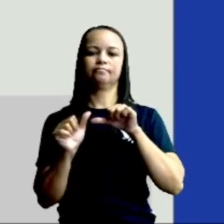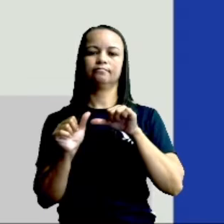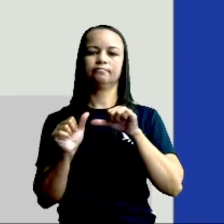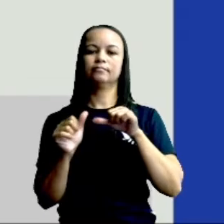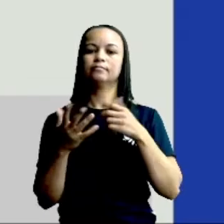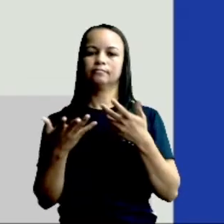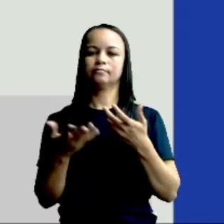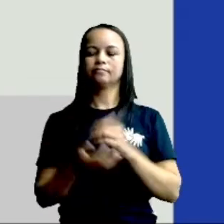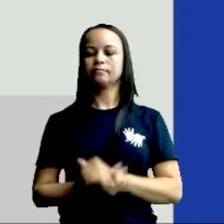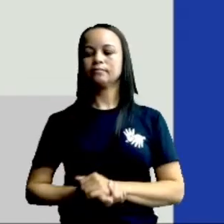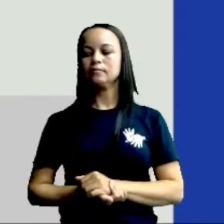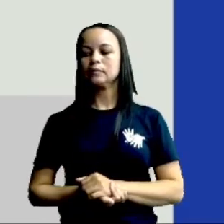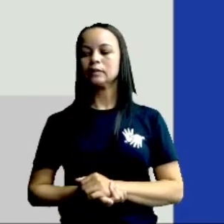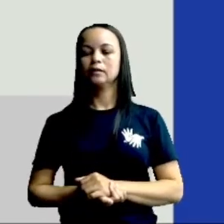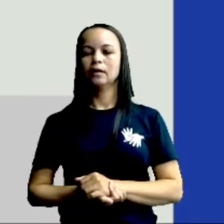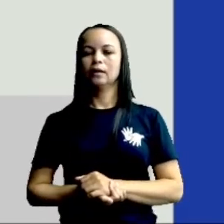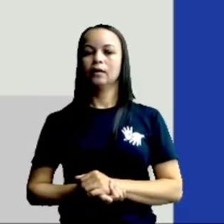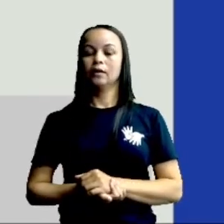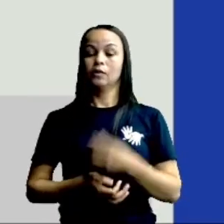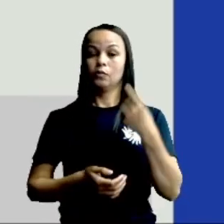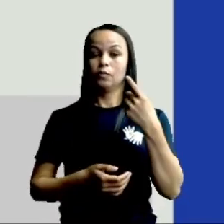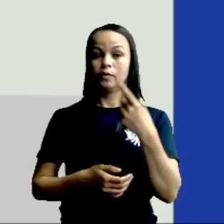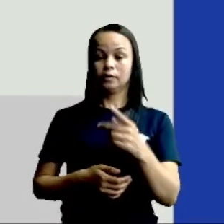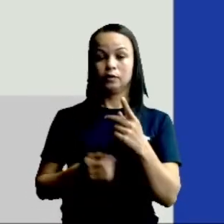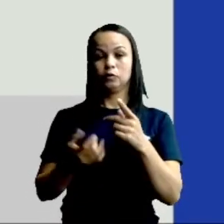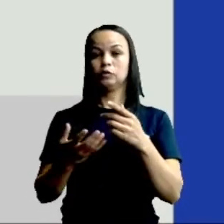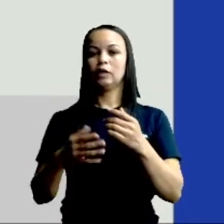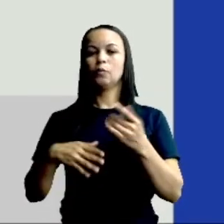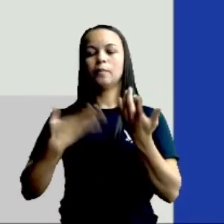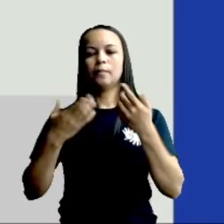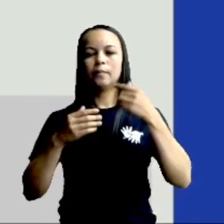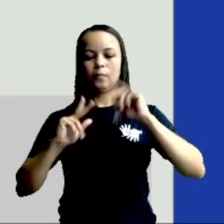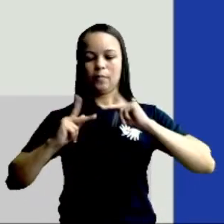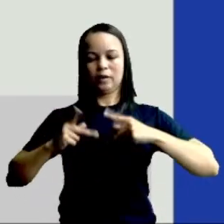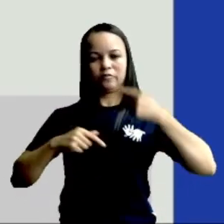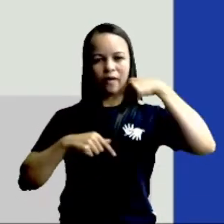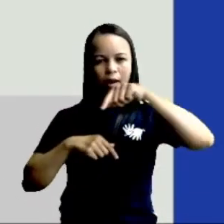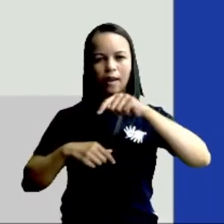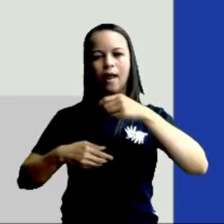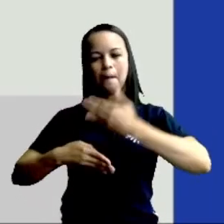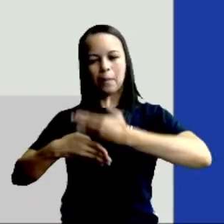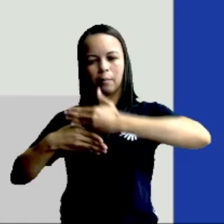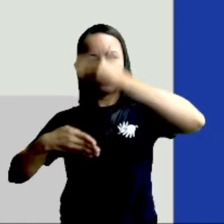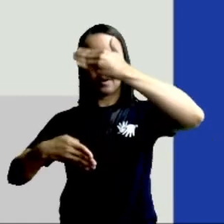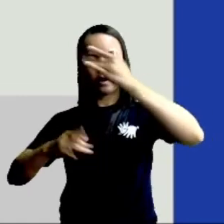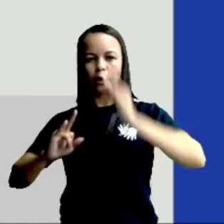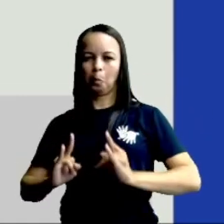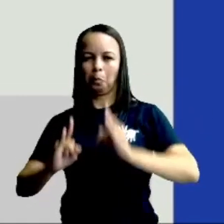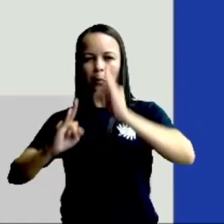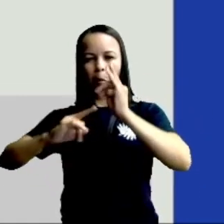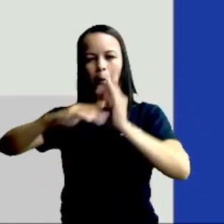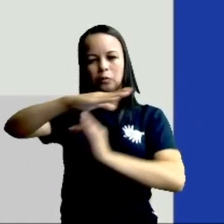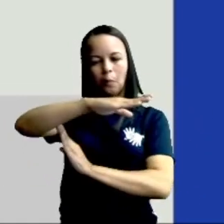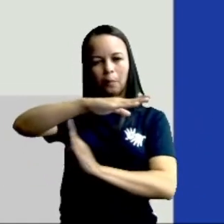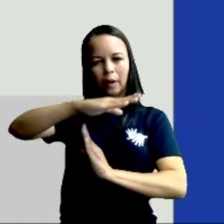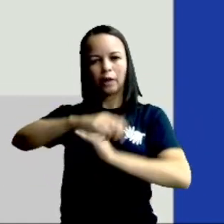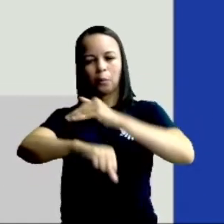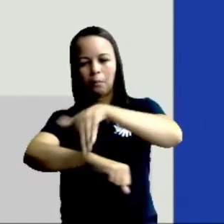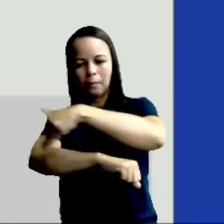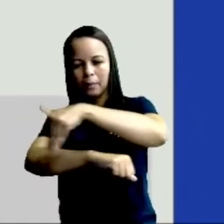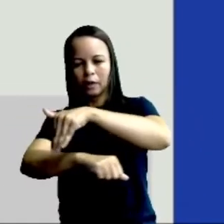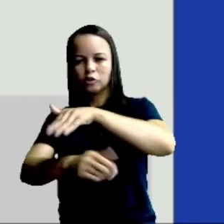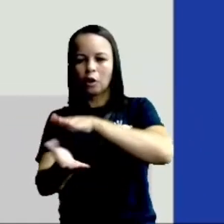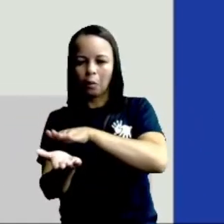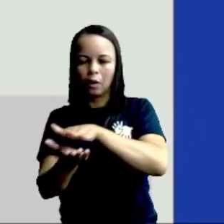modificada. Isso mesmo. Quando o ser humano vai lá e constrói uma ponte, constrói uma cerca, constrói um prédio, constrói uma pista e